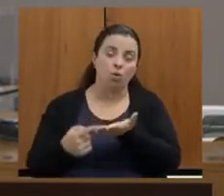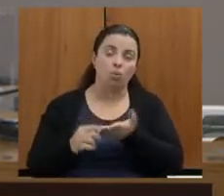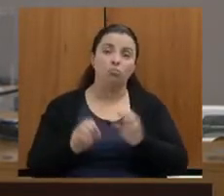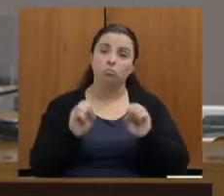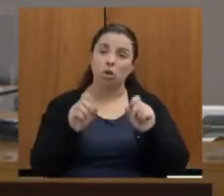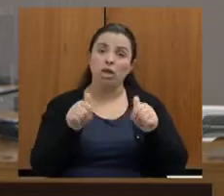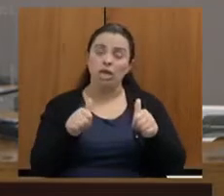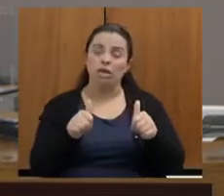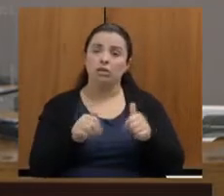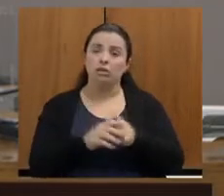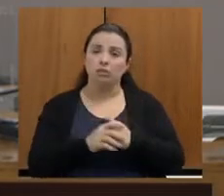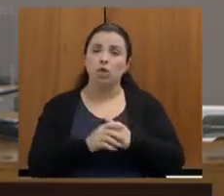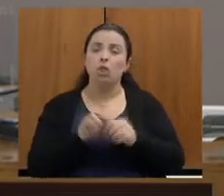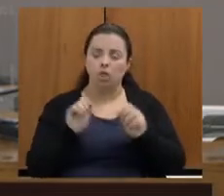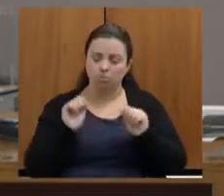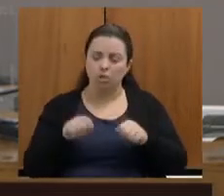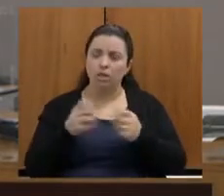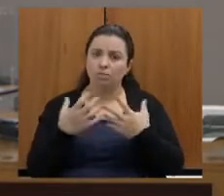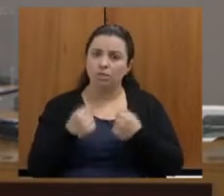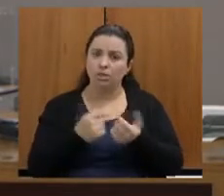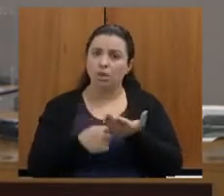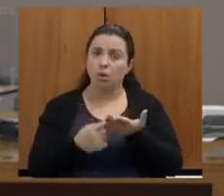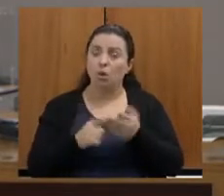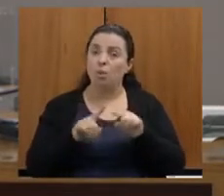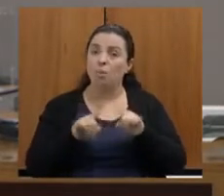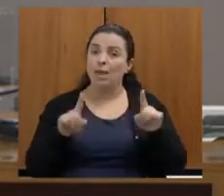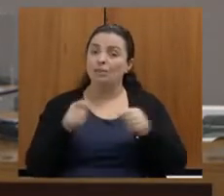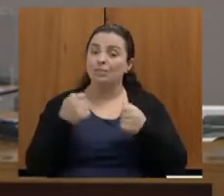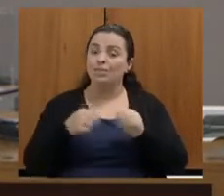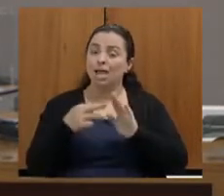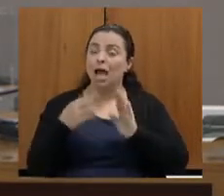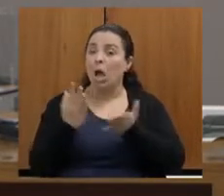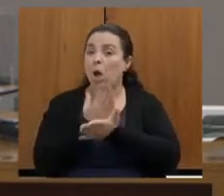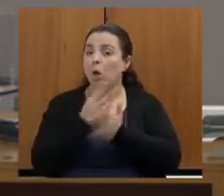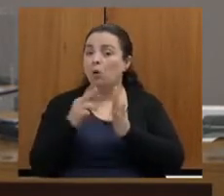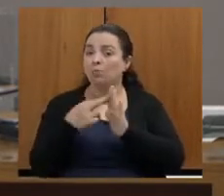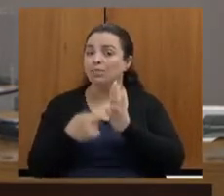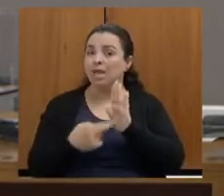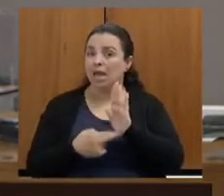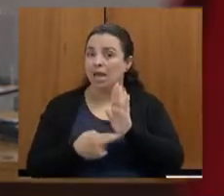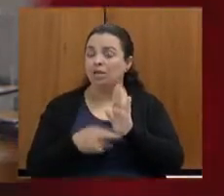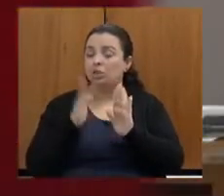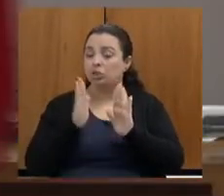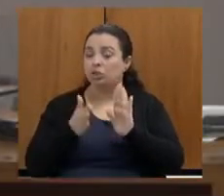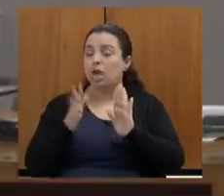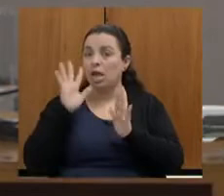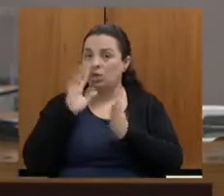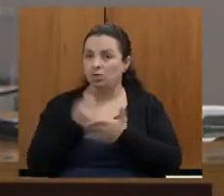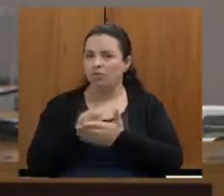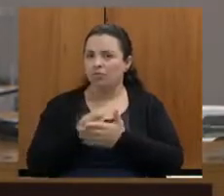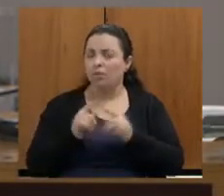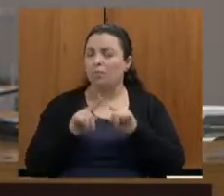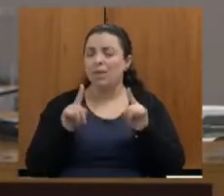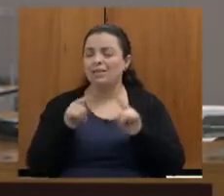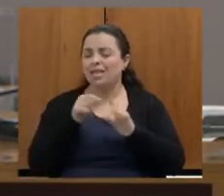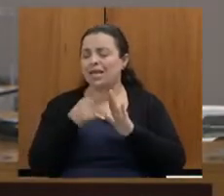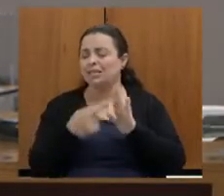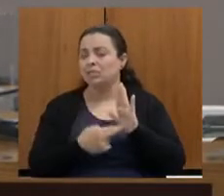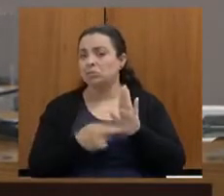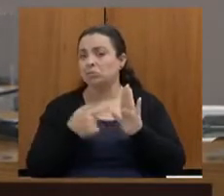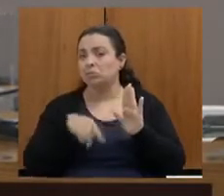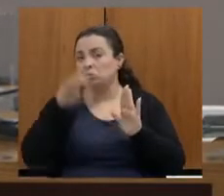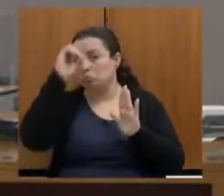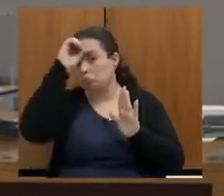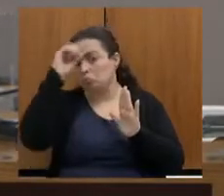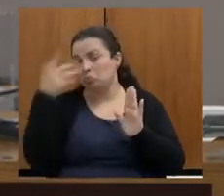os pressupostos estejam resolvidos mas nós não sabemos desse pressuposto Então esta reunião que eu falei com